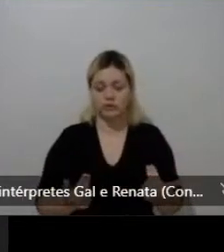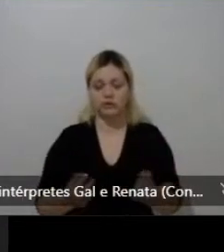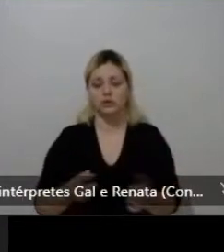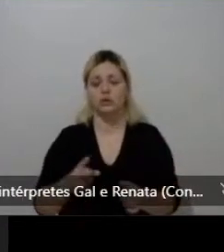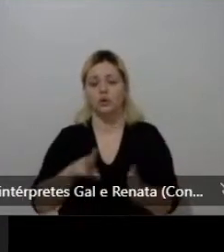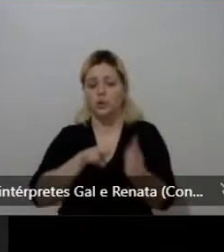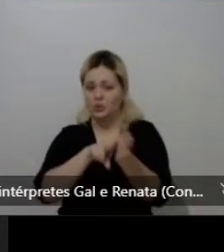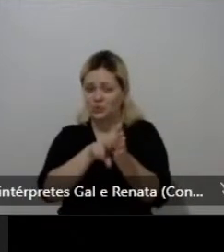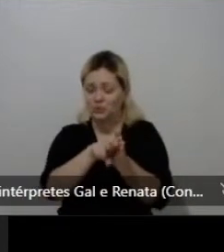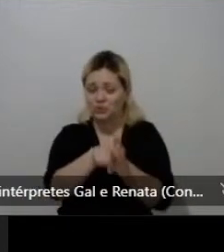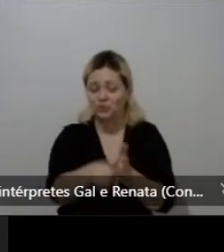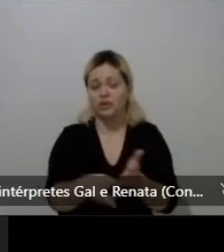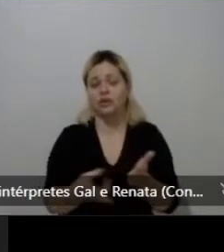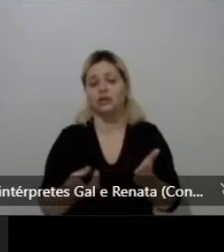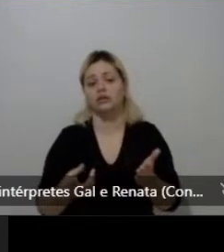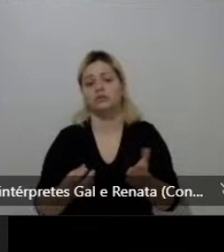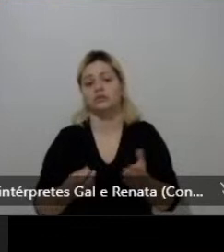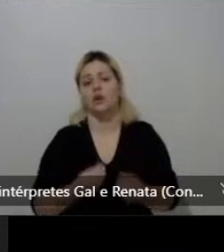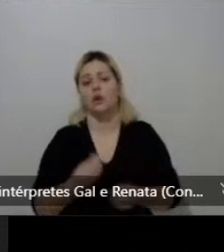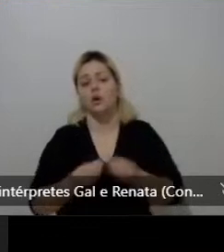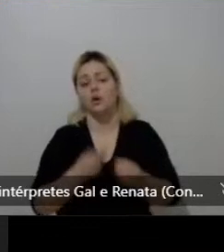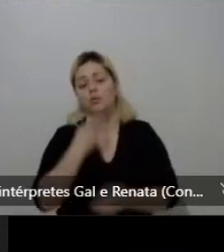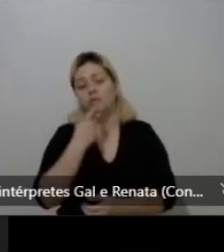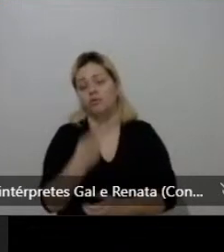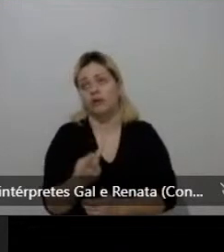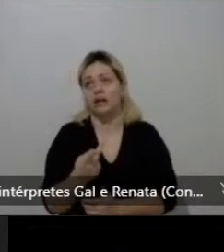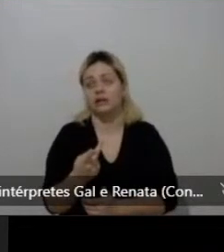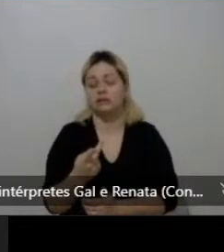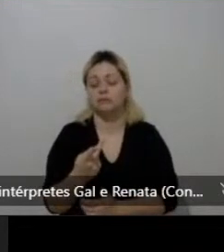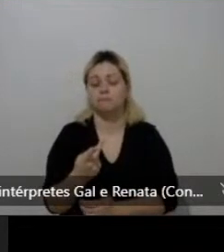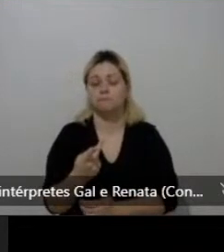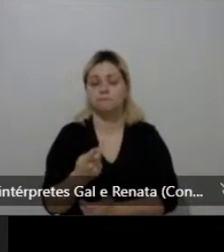do mundo, né, como o Krenak fala, né, essa